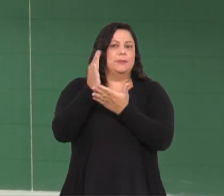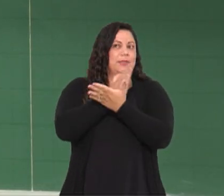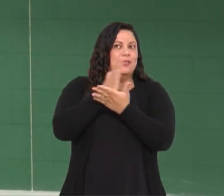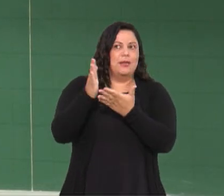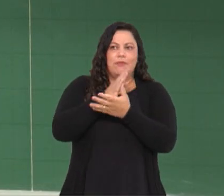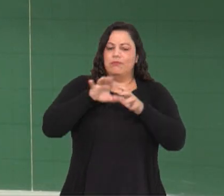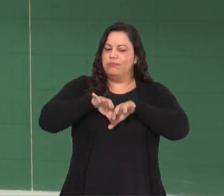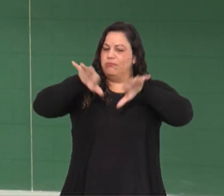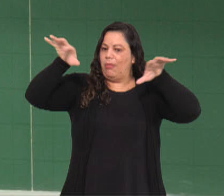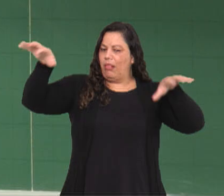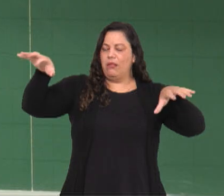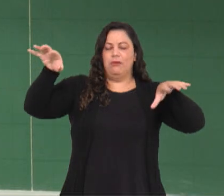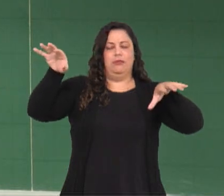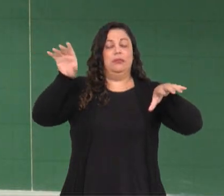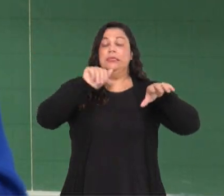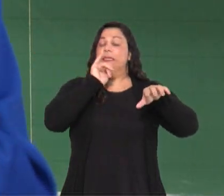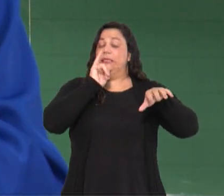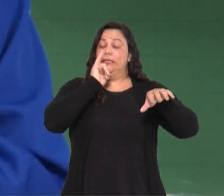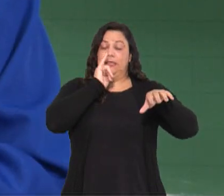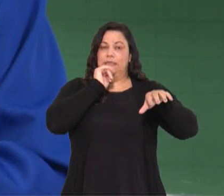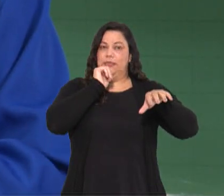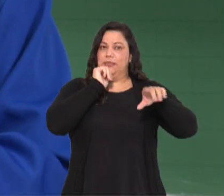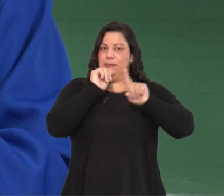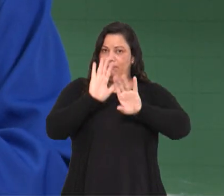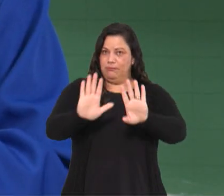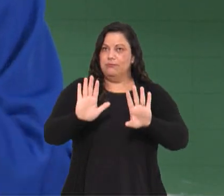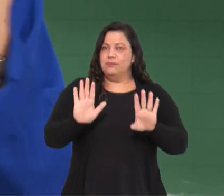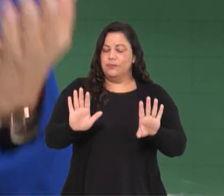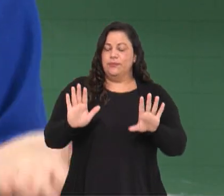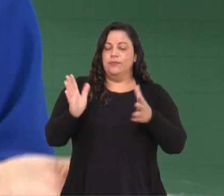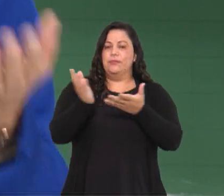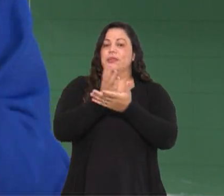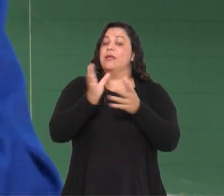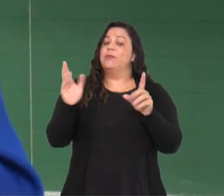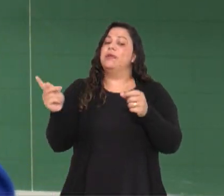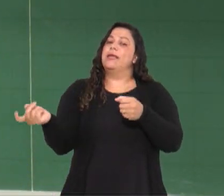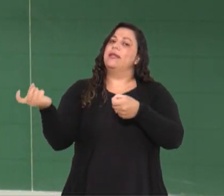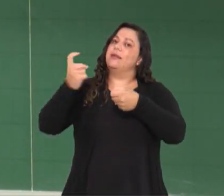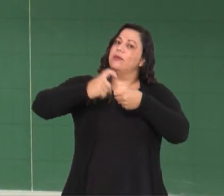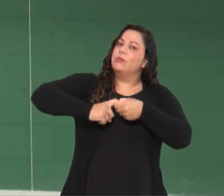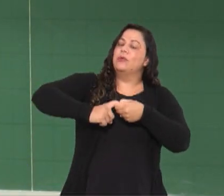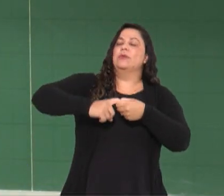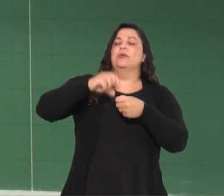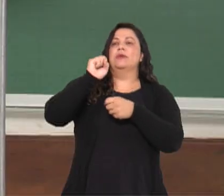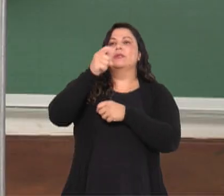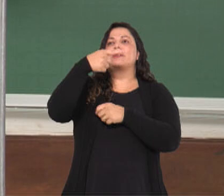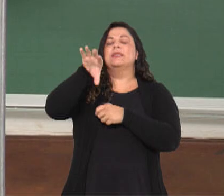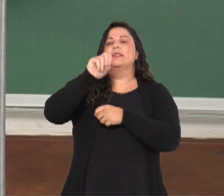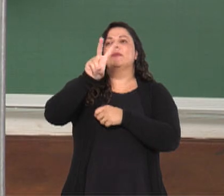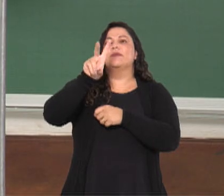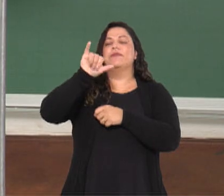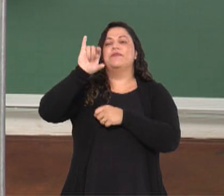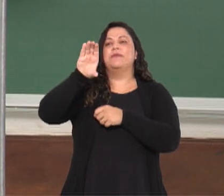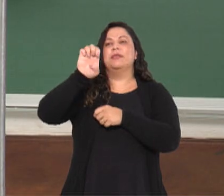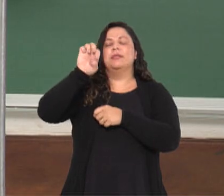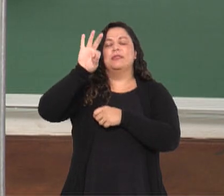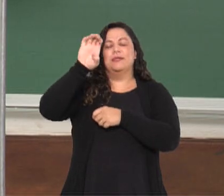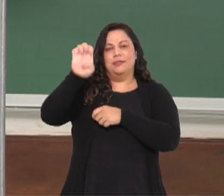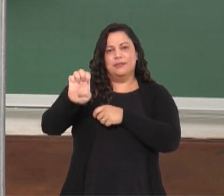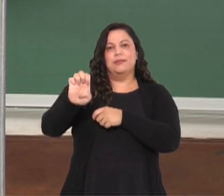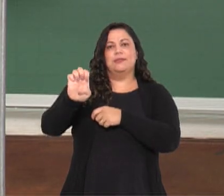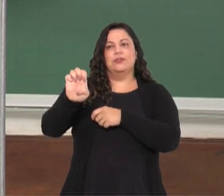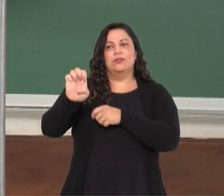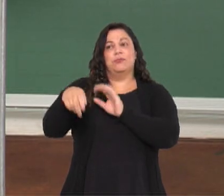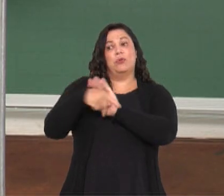né, territoriais aí demarcados. Então, ele pertencia a São Vicente, certo? Quais